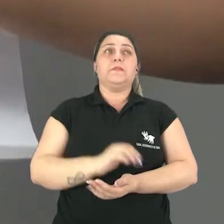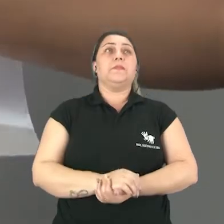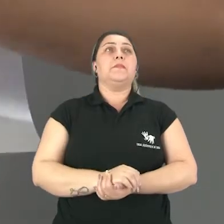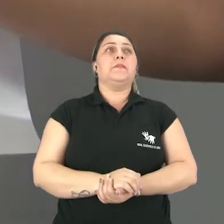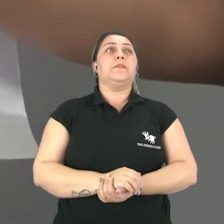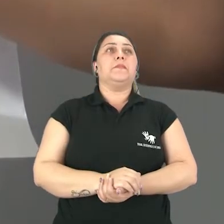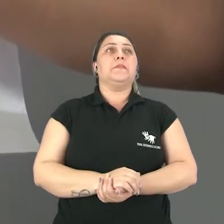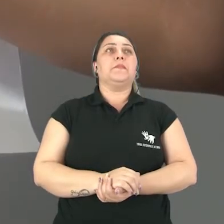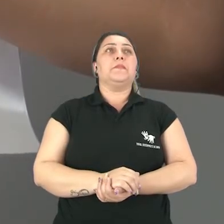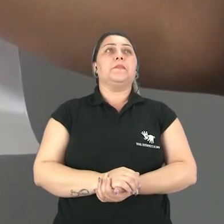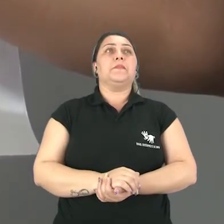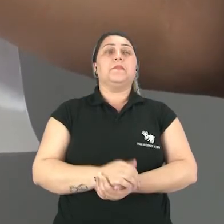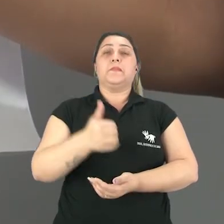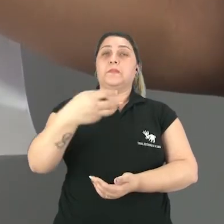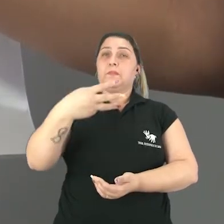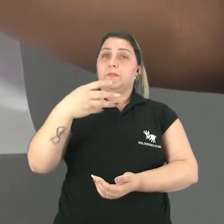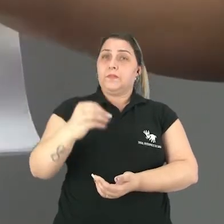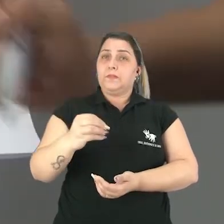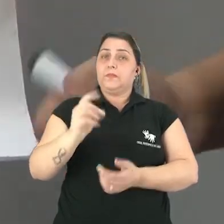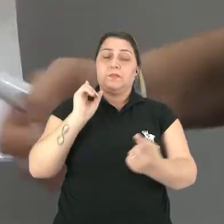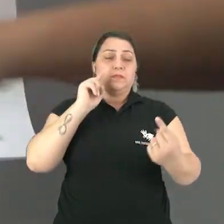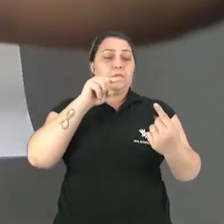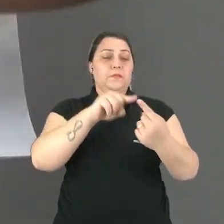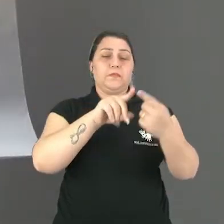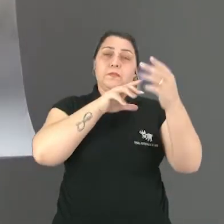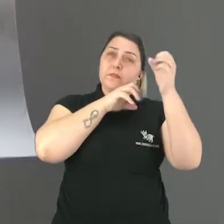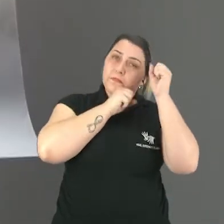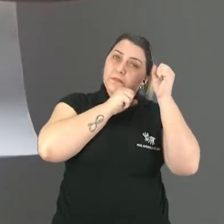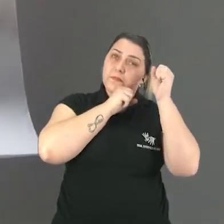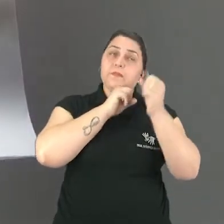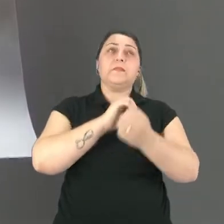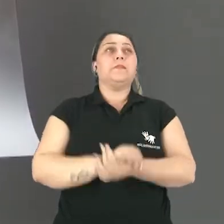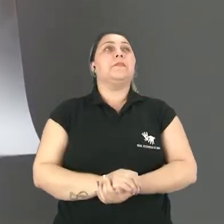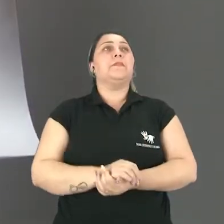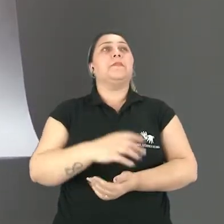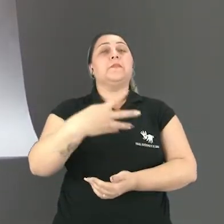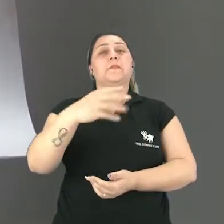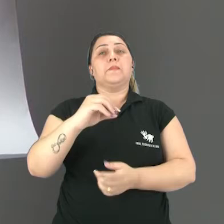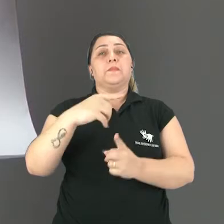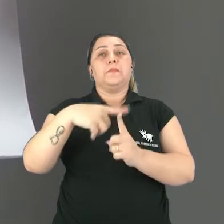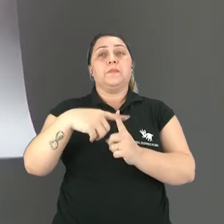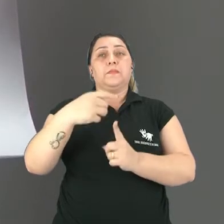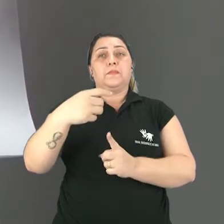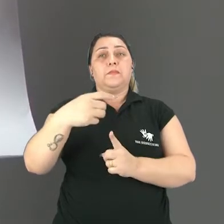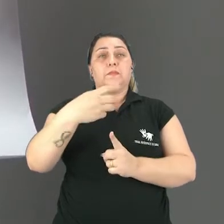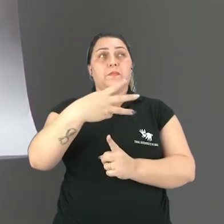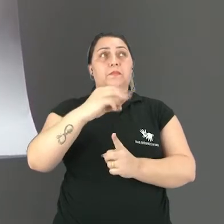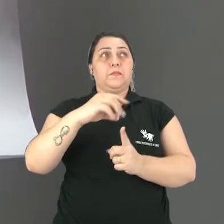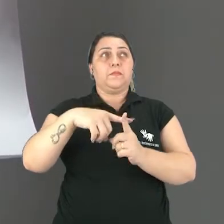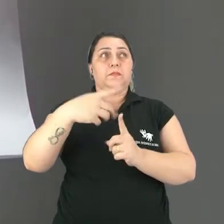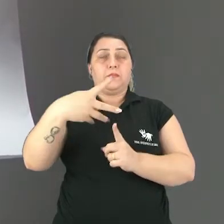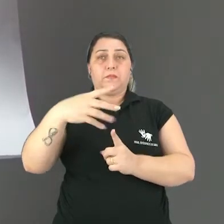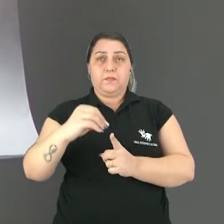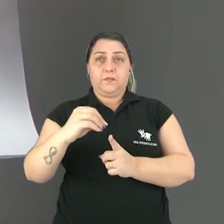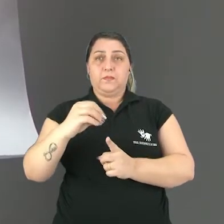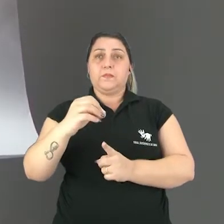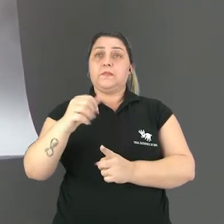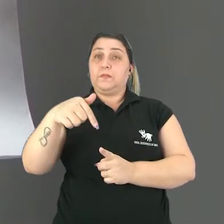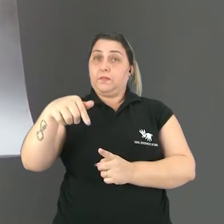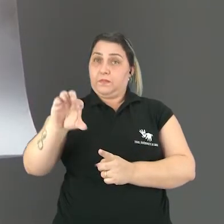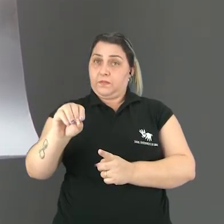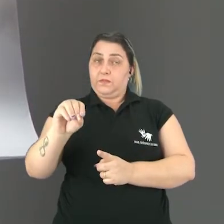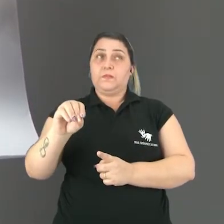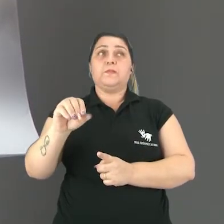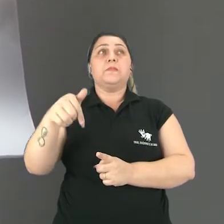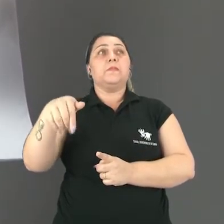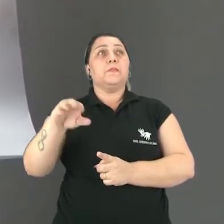do João e Maria e mais 30 da Bela adormecida. Então, vamos lá. 30 mais 40 dá